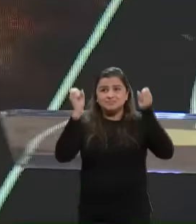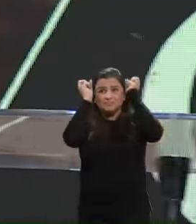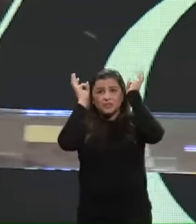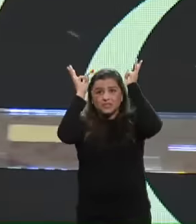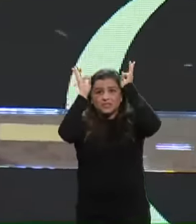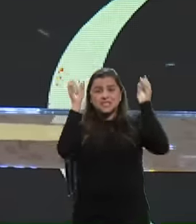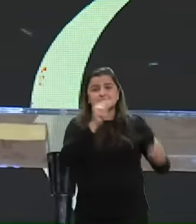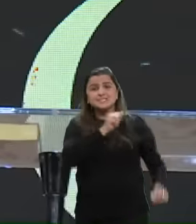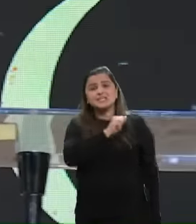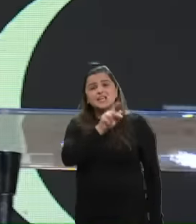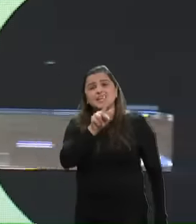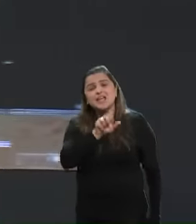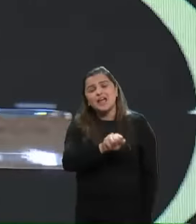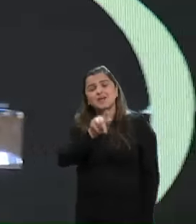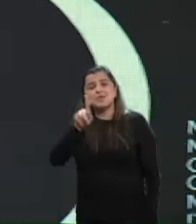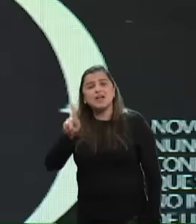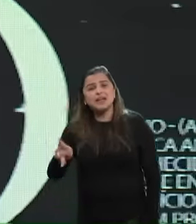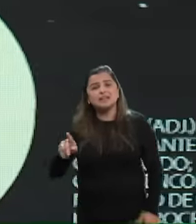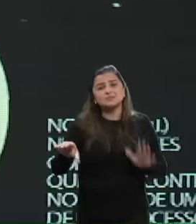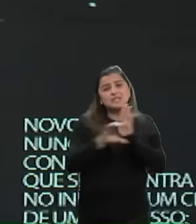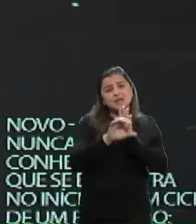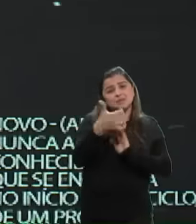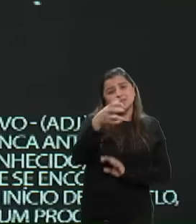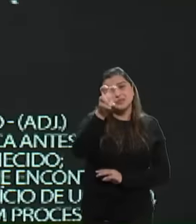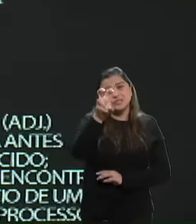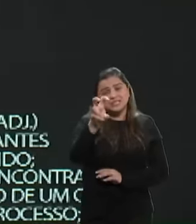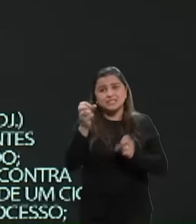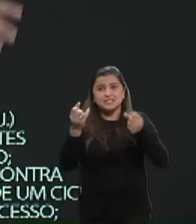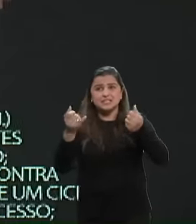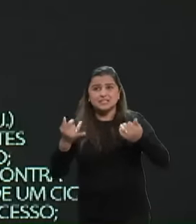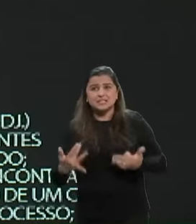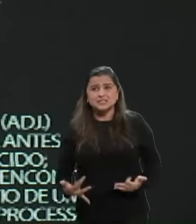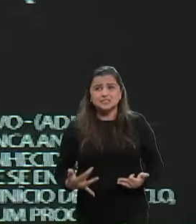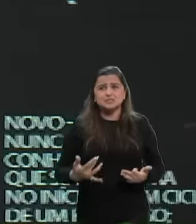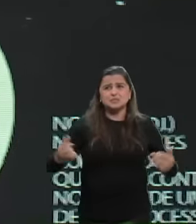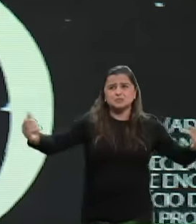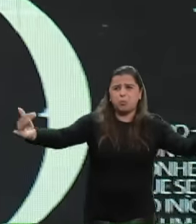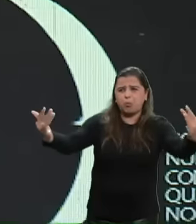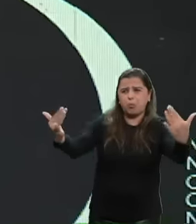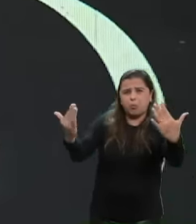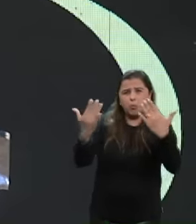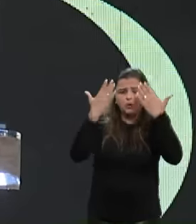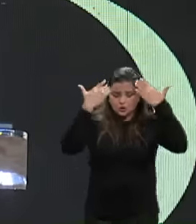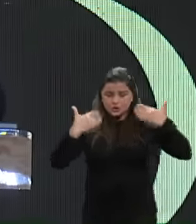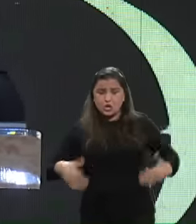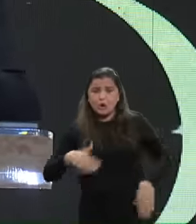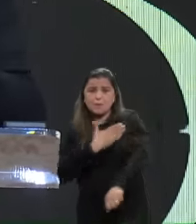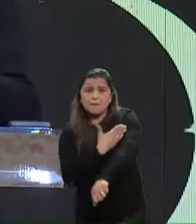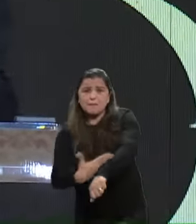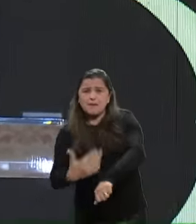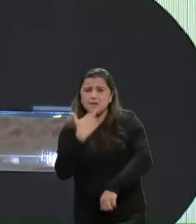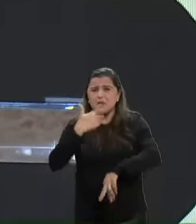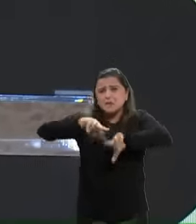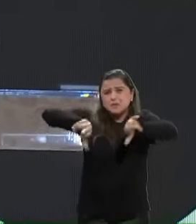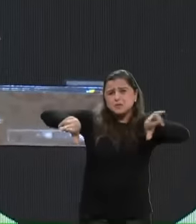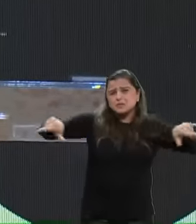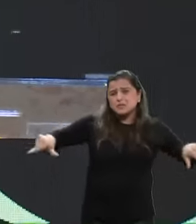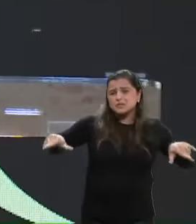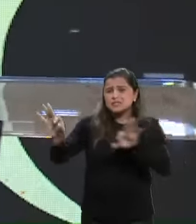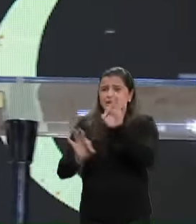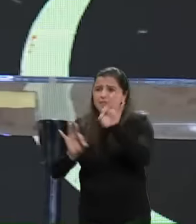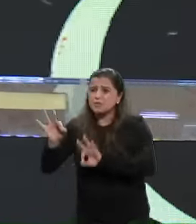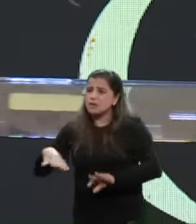Apocalipse capítulo 15 fala que quando a multidão de roupa branca, de toda língua, toda raça, toda nação, estava preparada para cantar,